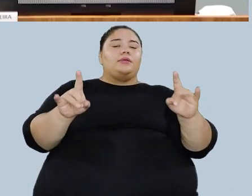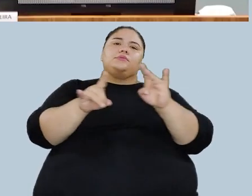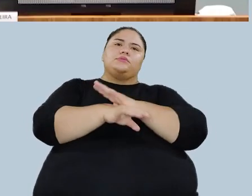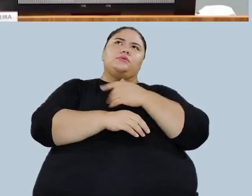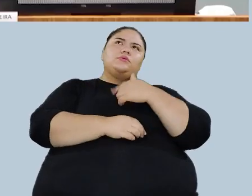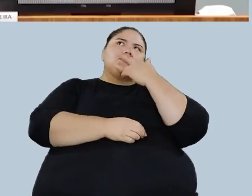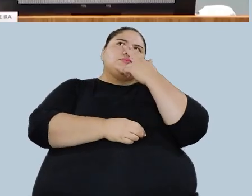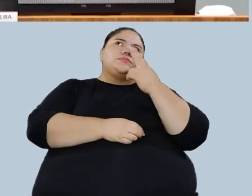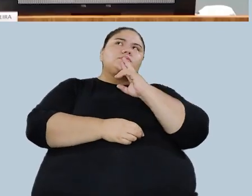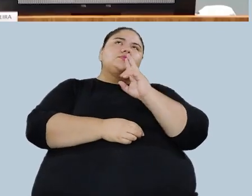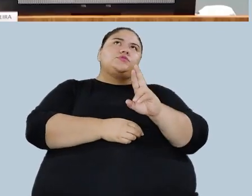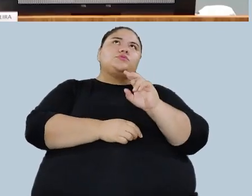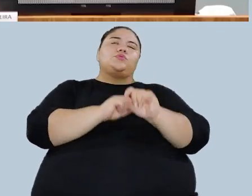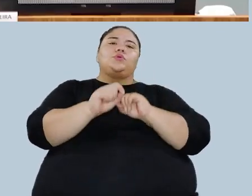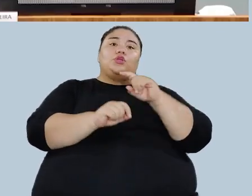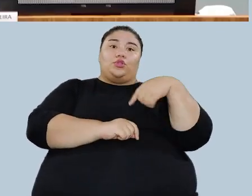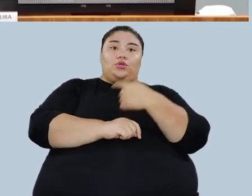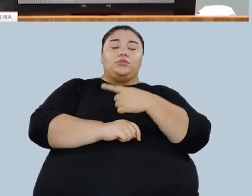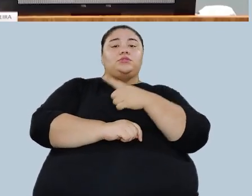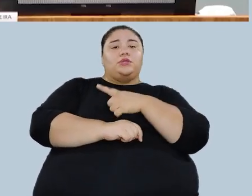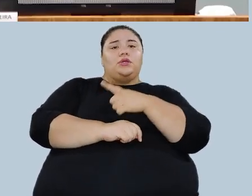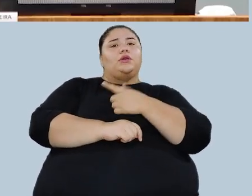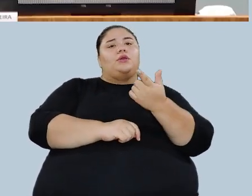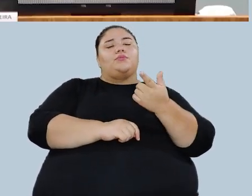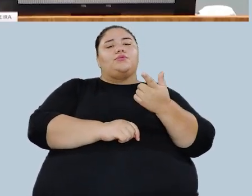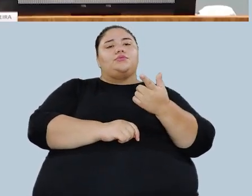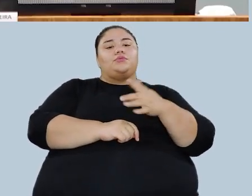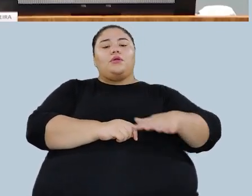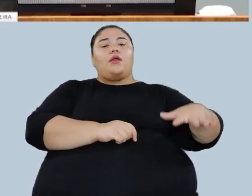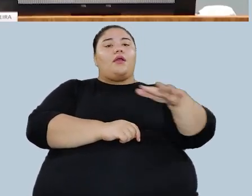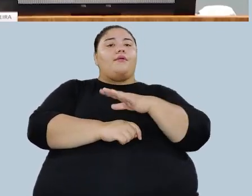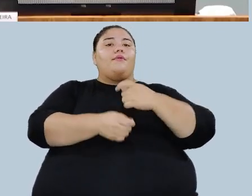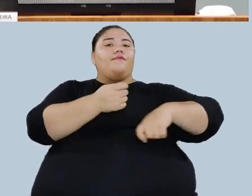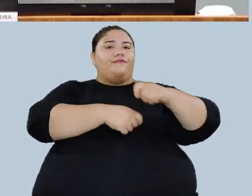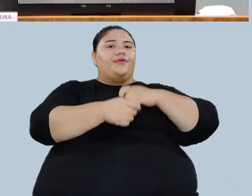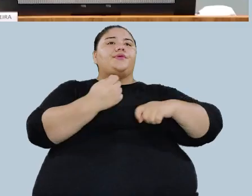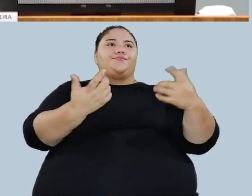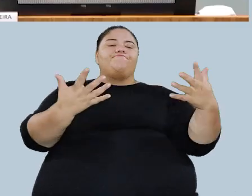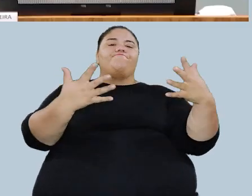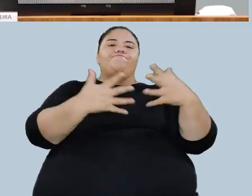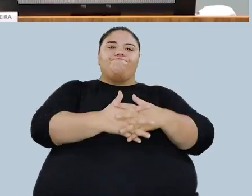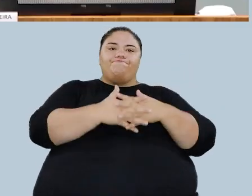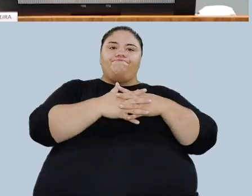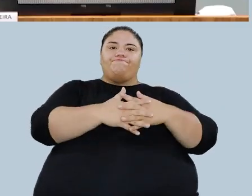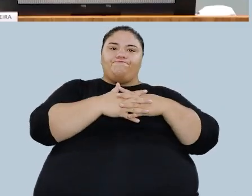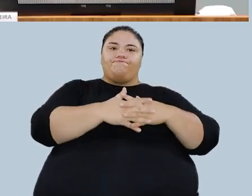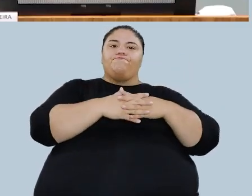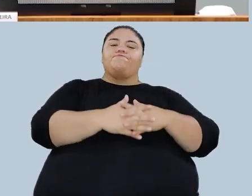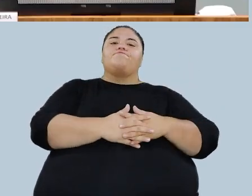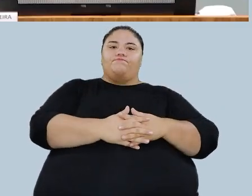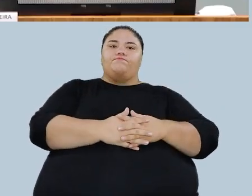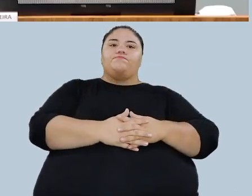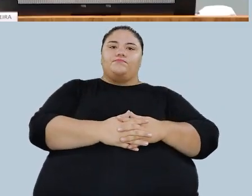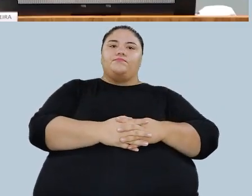enfim, eu diria que nós temos aí um mercado financeiro muito complexo e que,